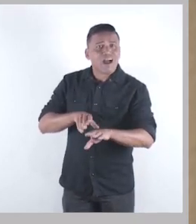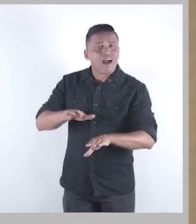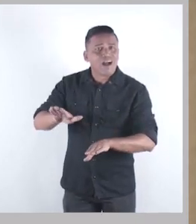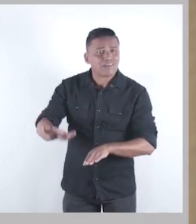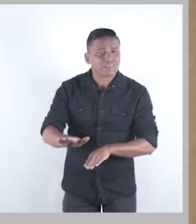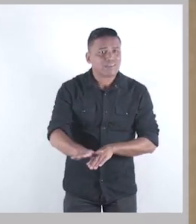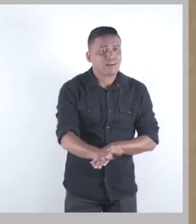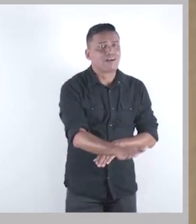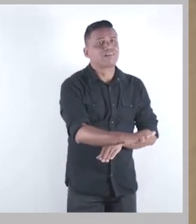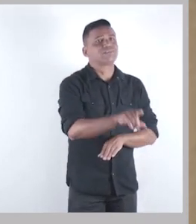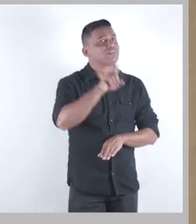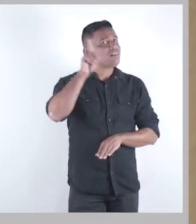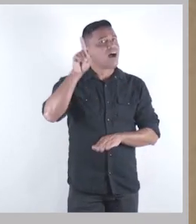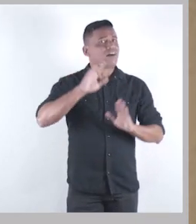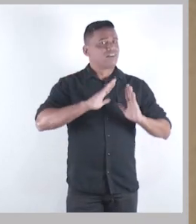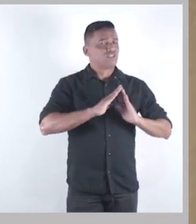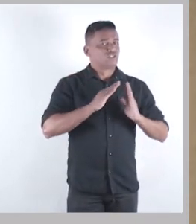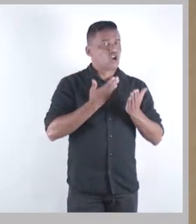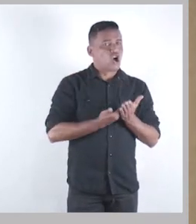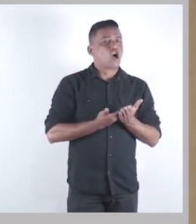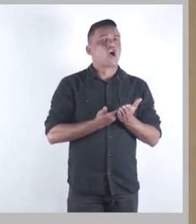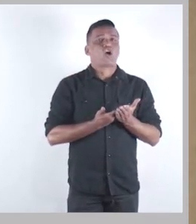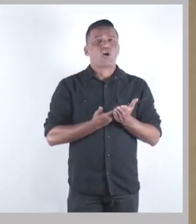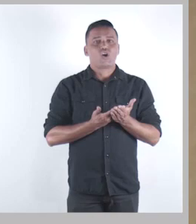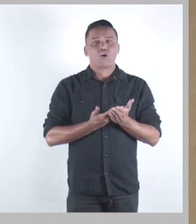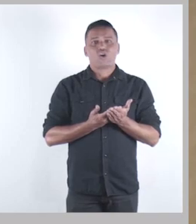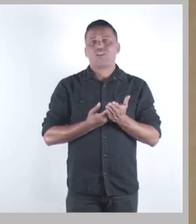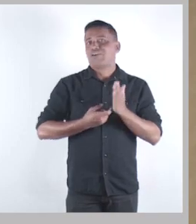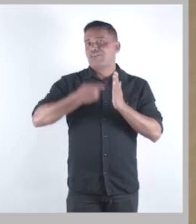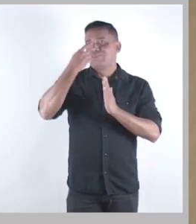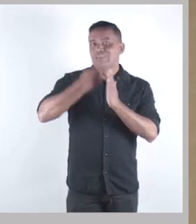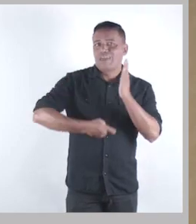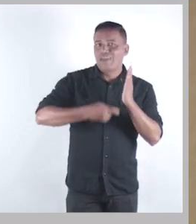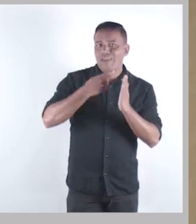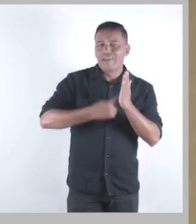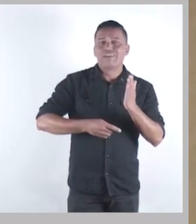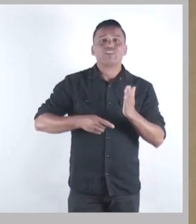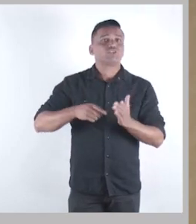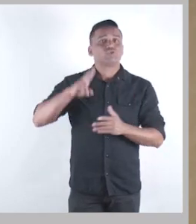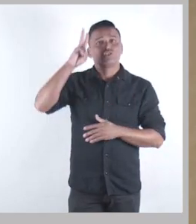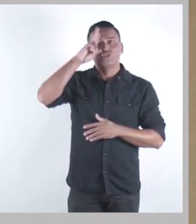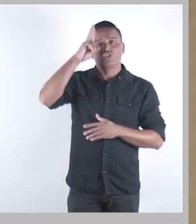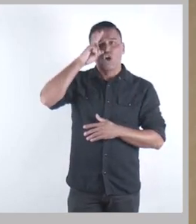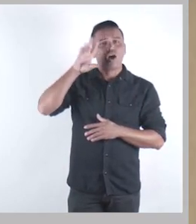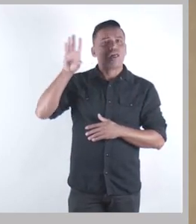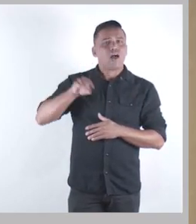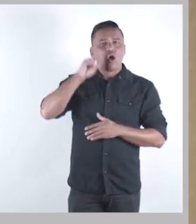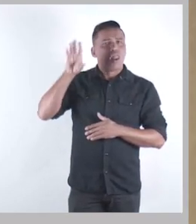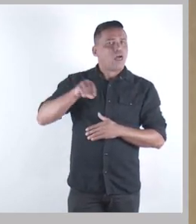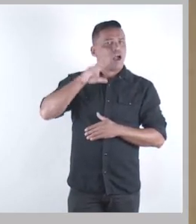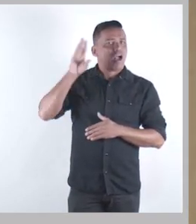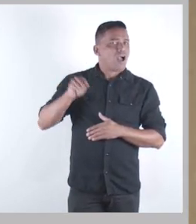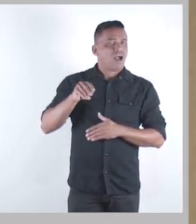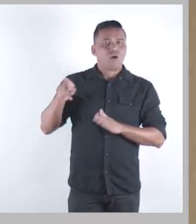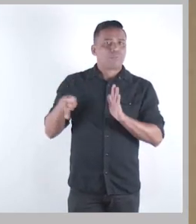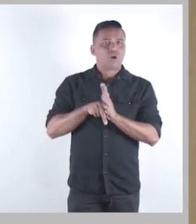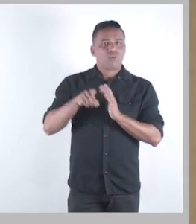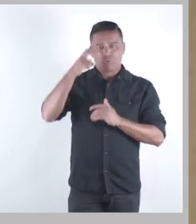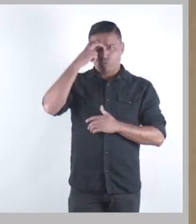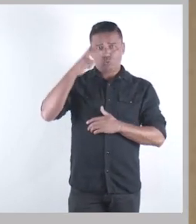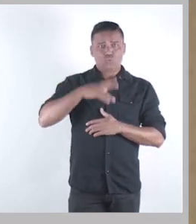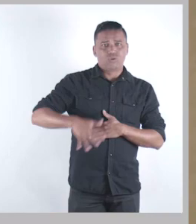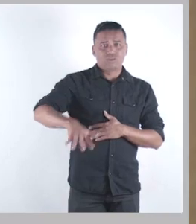escola, incluindo a compilação de textos de contos orais de natureza local. Então a minha mãe